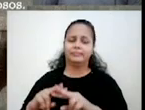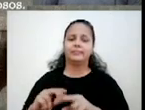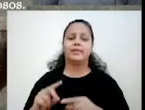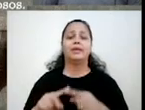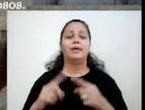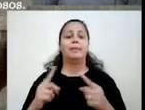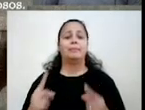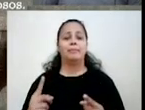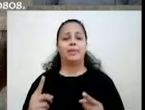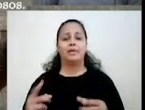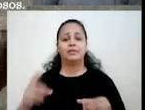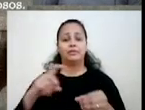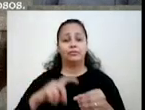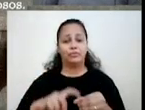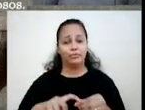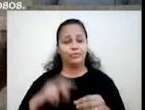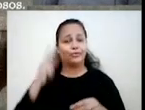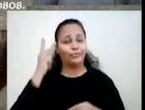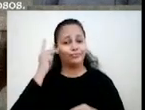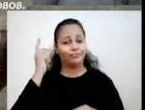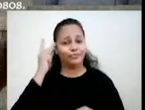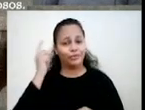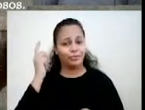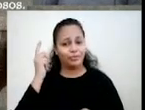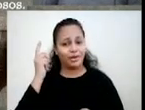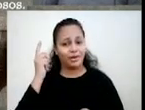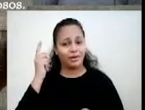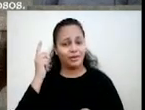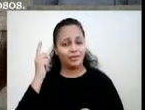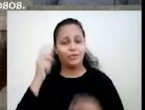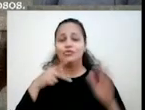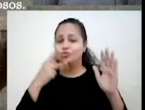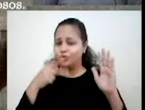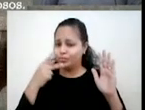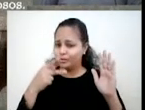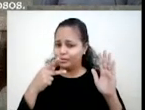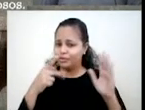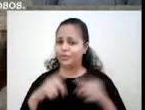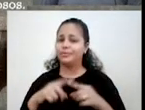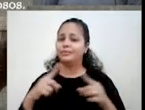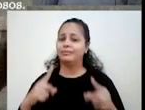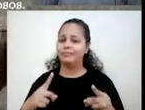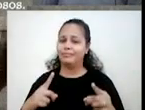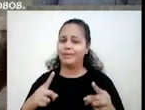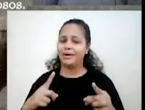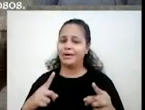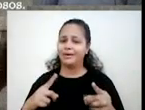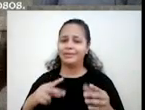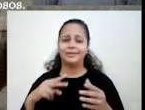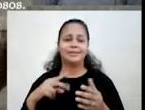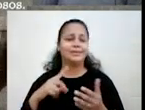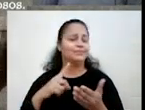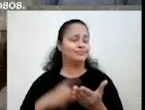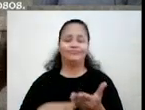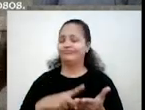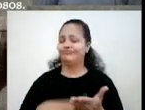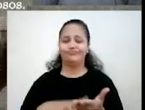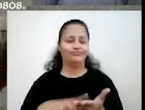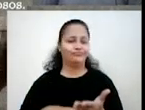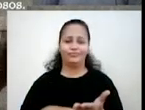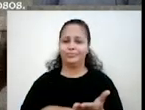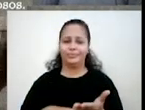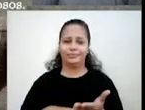No entanto, depois que voltou à normalidade, eles tinham prometido, né? Depois eles descumpriram a sua parte no acordo